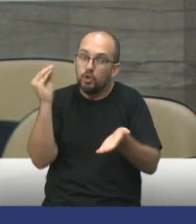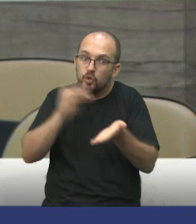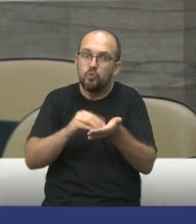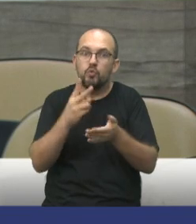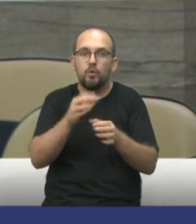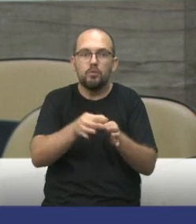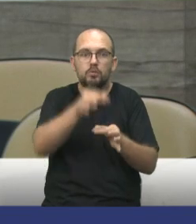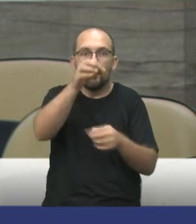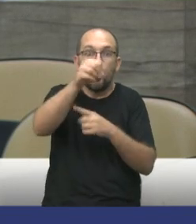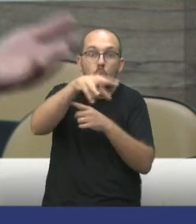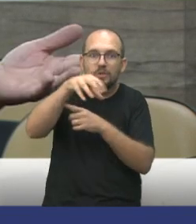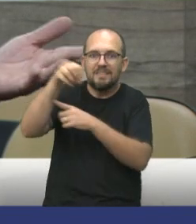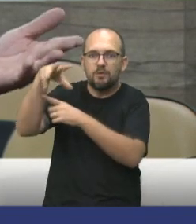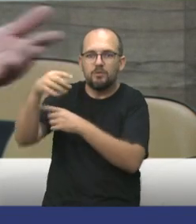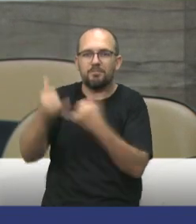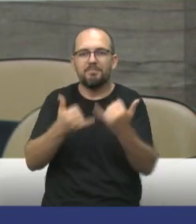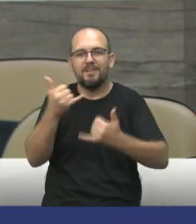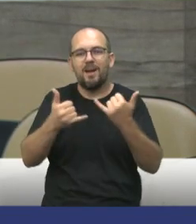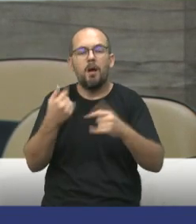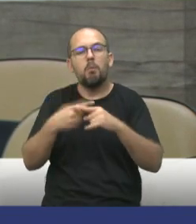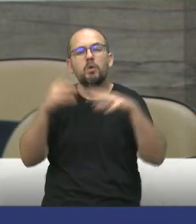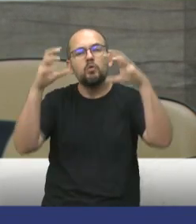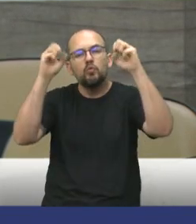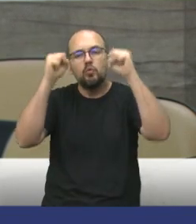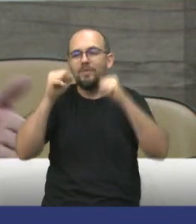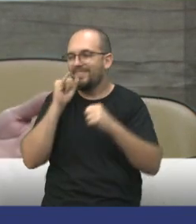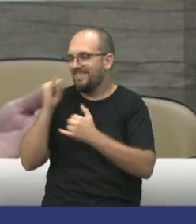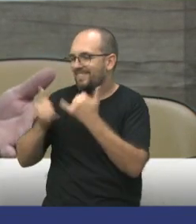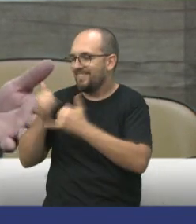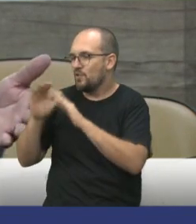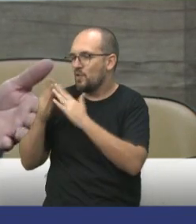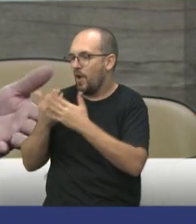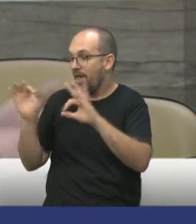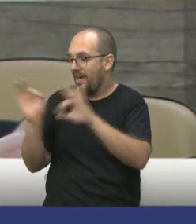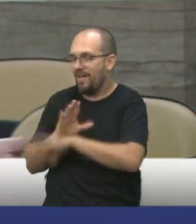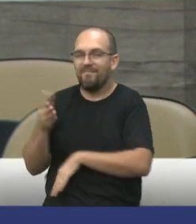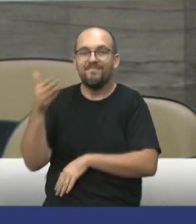lá. Que eles estão brincando no escuro. As crianças chegam da escola, estão brincando no